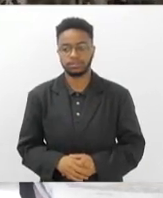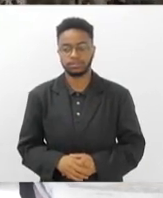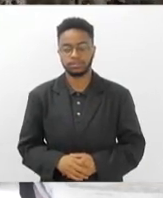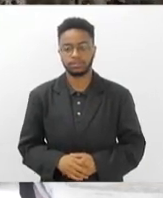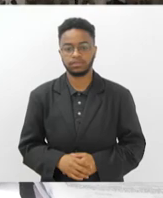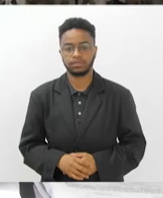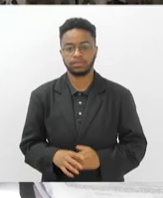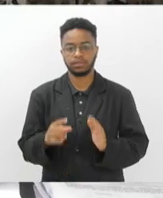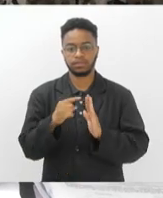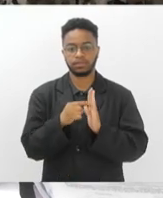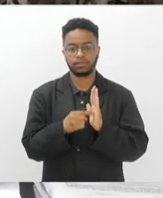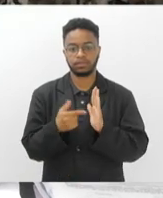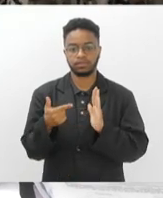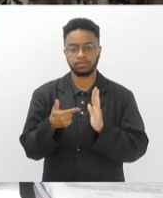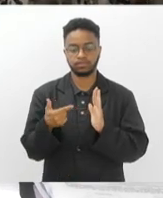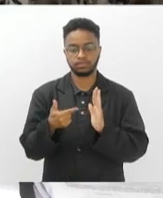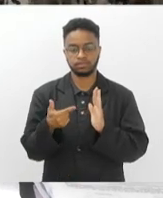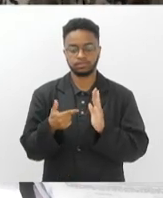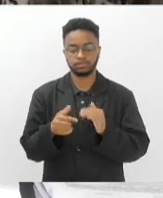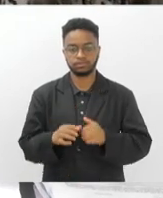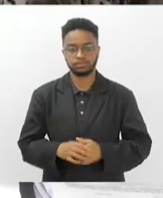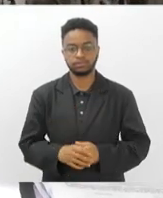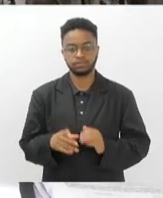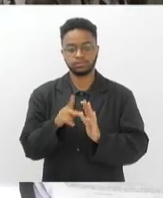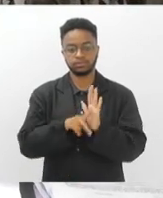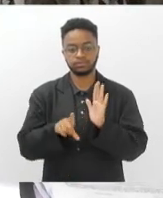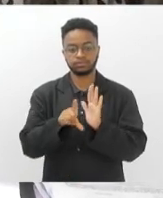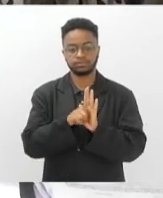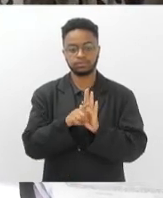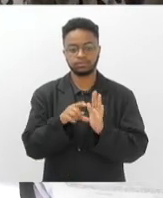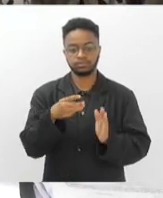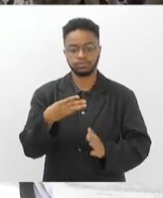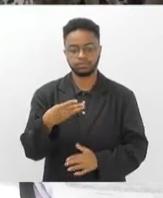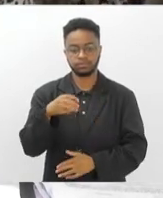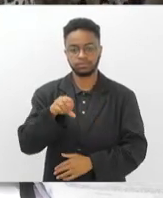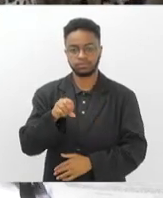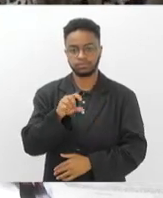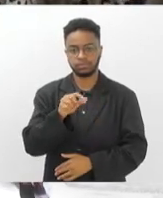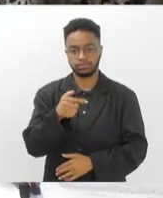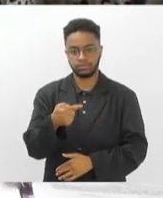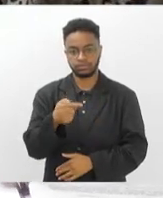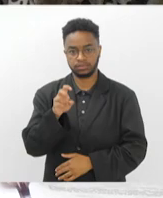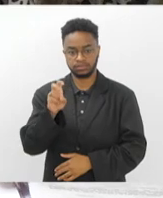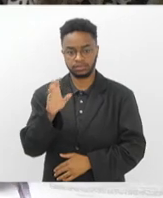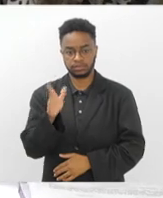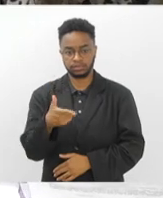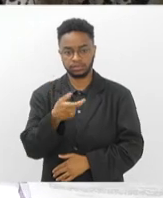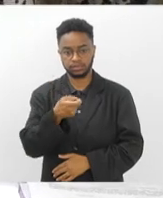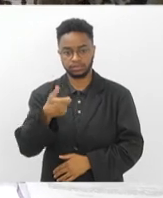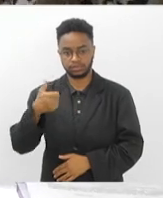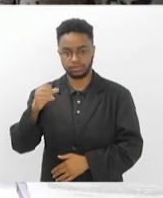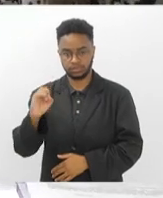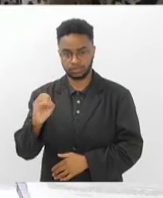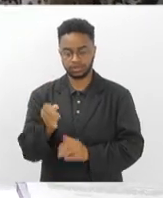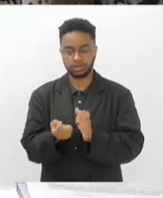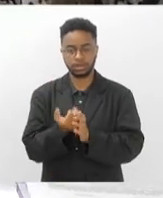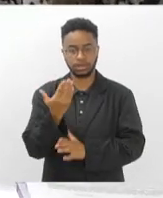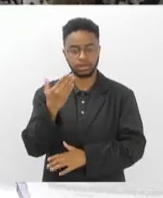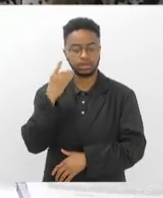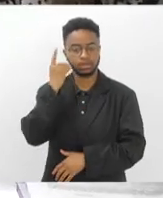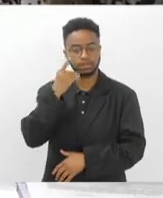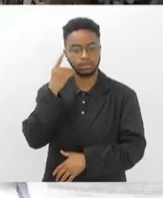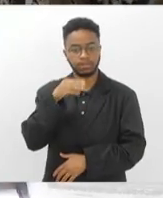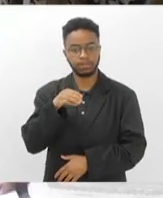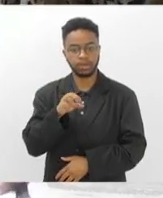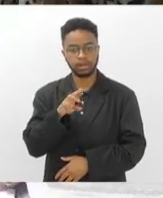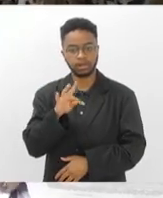Projeto 2. Item 2 da pauta, projeto de lei número 3.975, de 2018, de autoria da deputada Marta